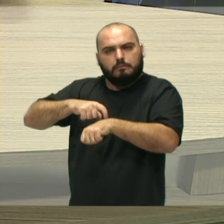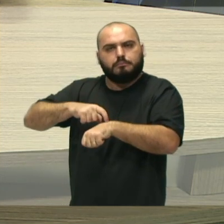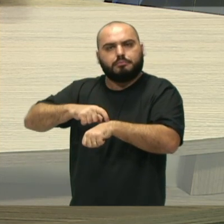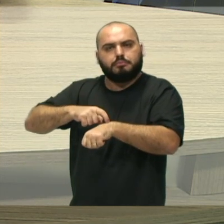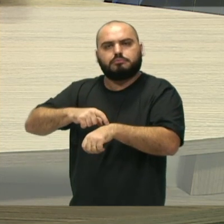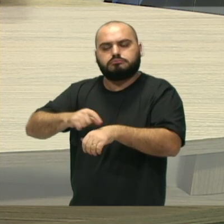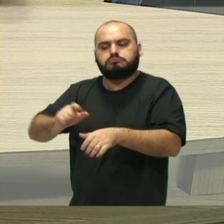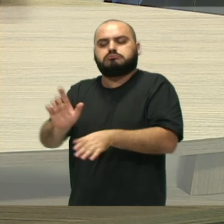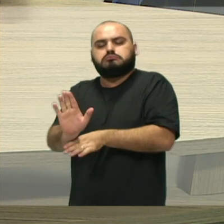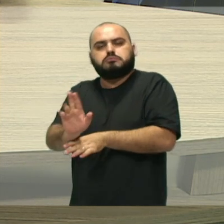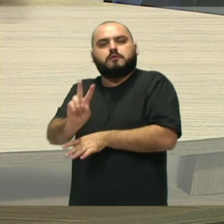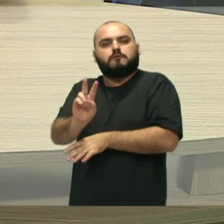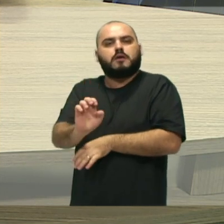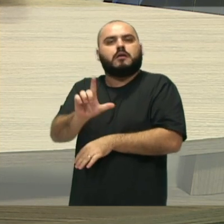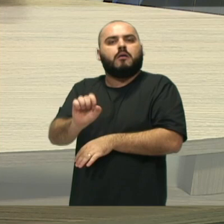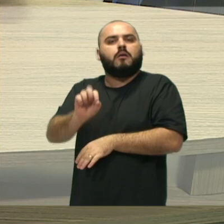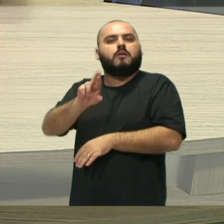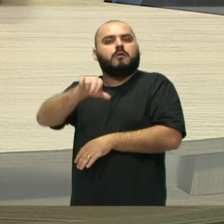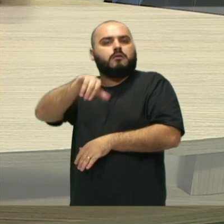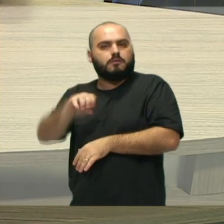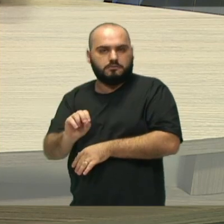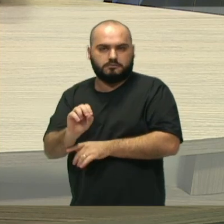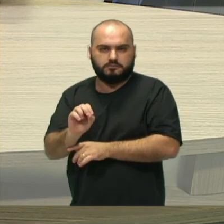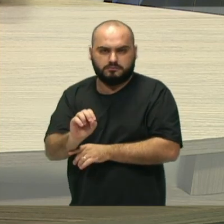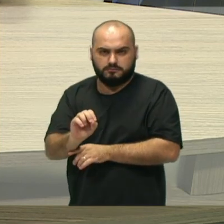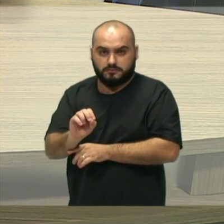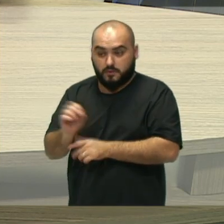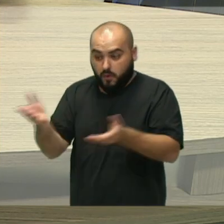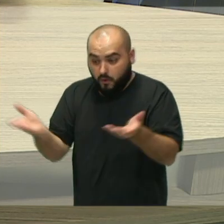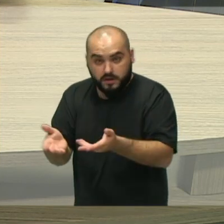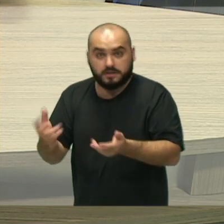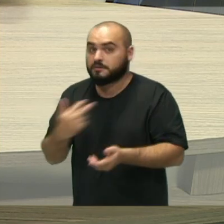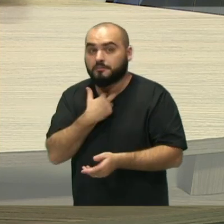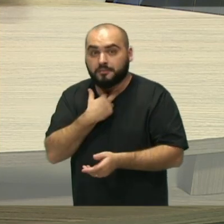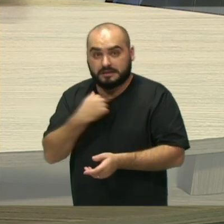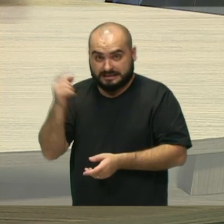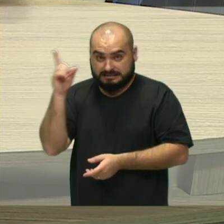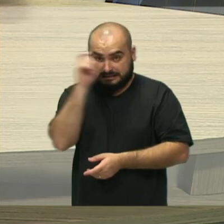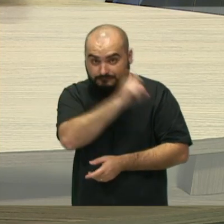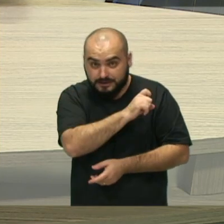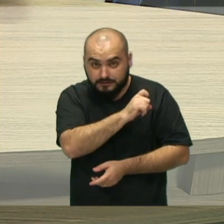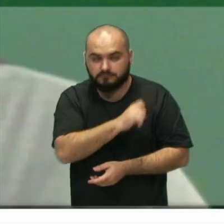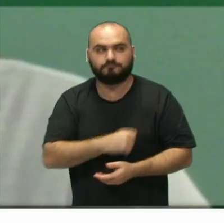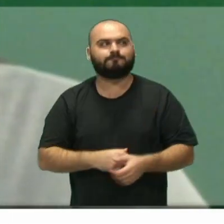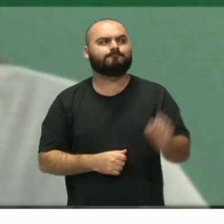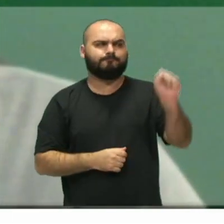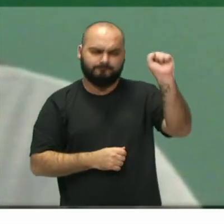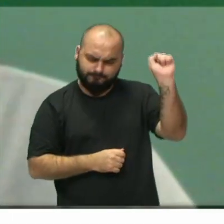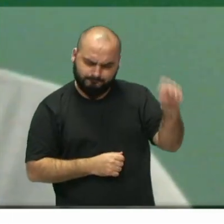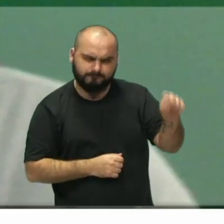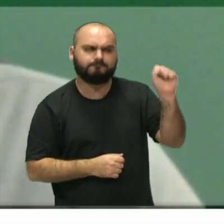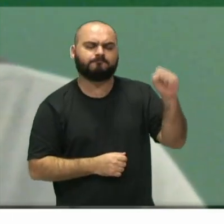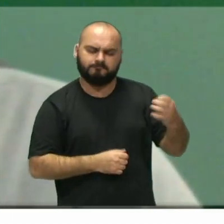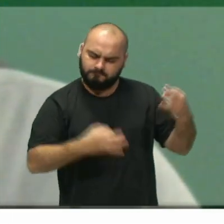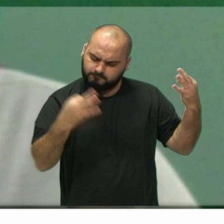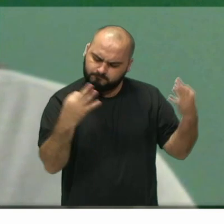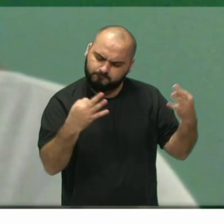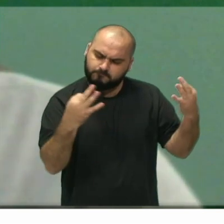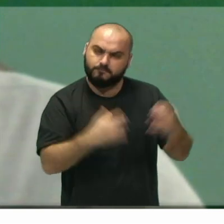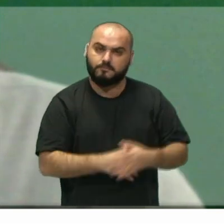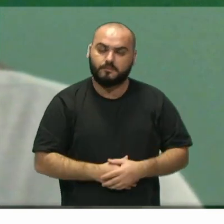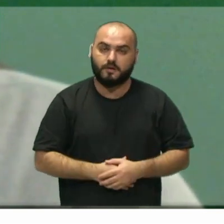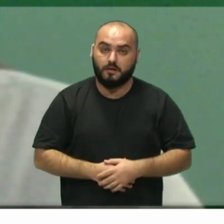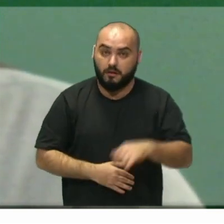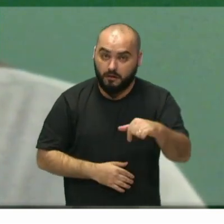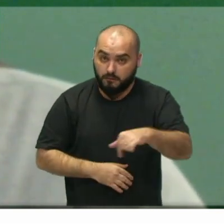A pessoa, é mais difícil ainda de fazer esse enfrentamento. Com certeza. O que a gente está se deparando nessa